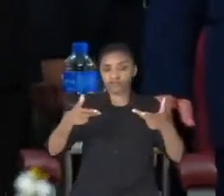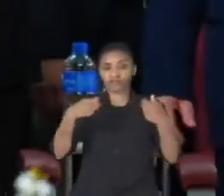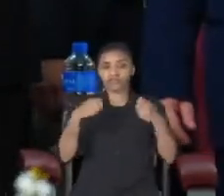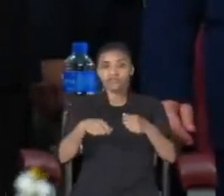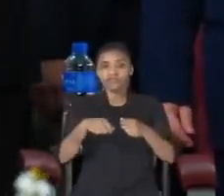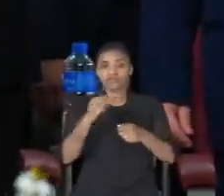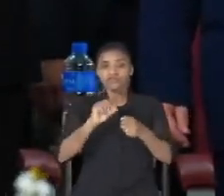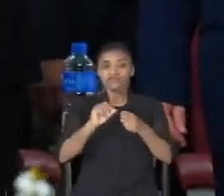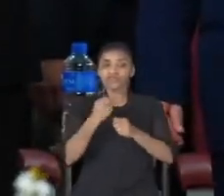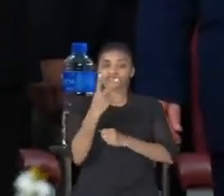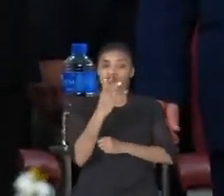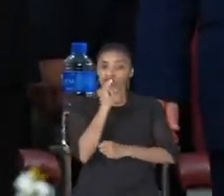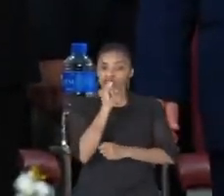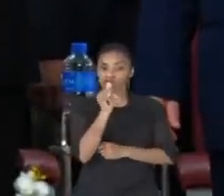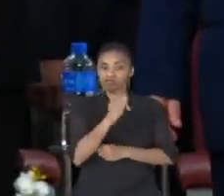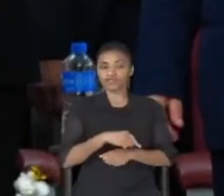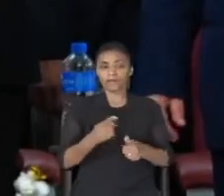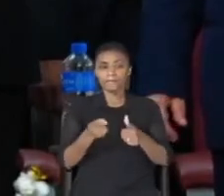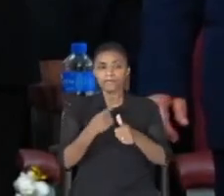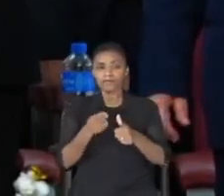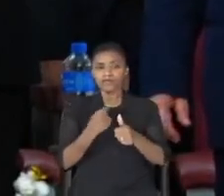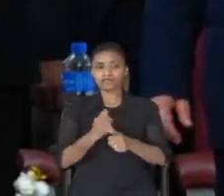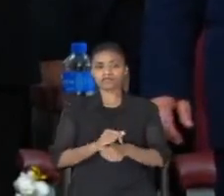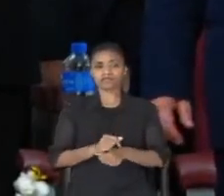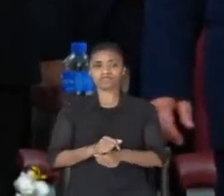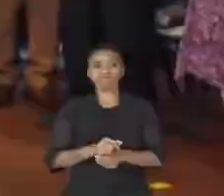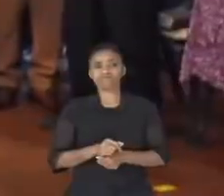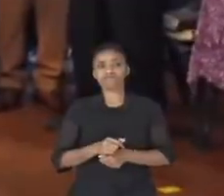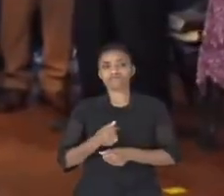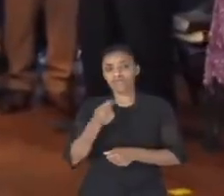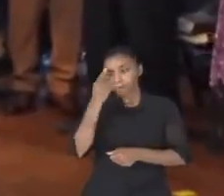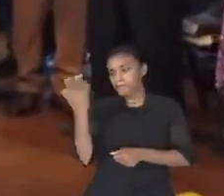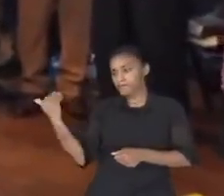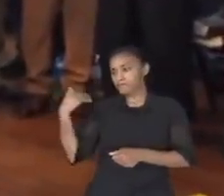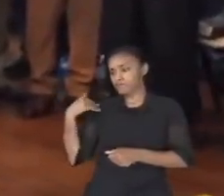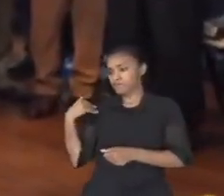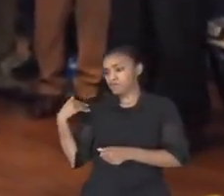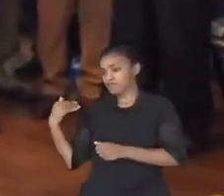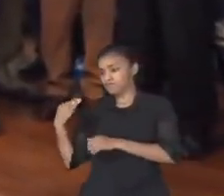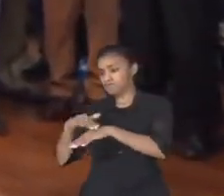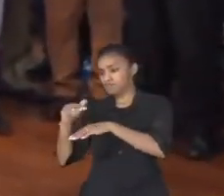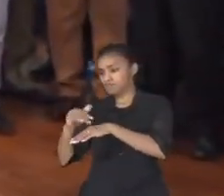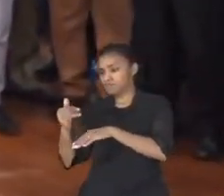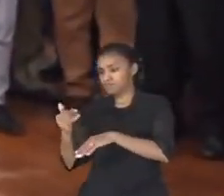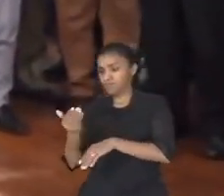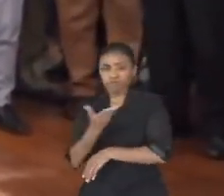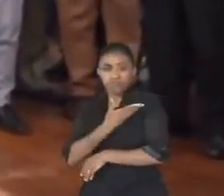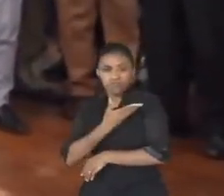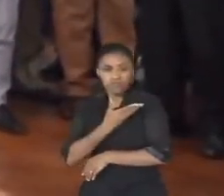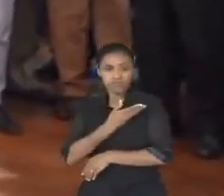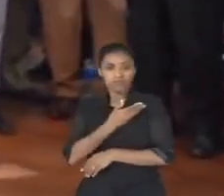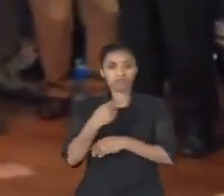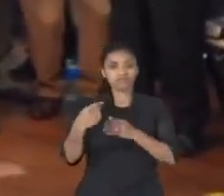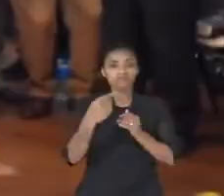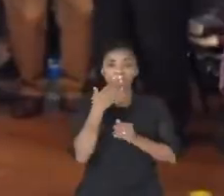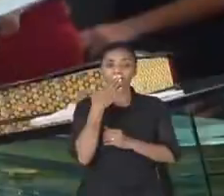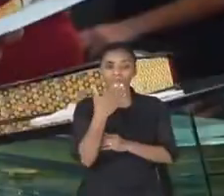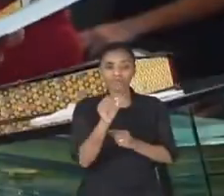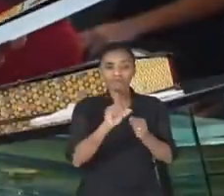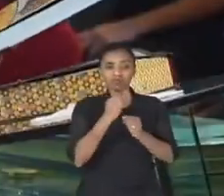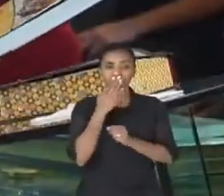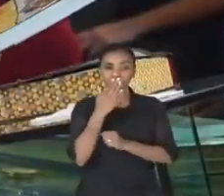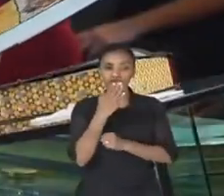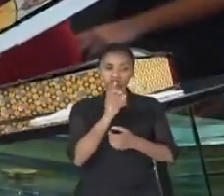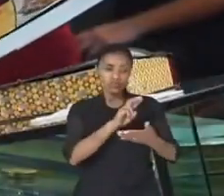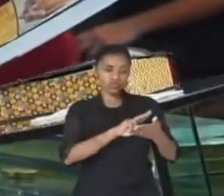anúncios. Primeiro, eu fui procurado ali na sala de recepção por um amigo, e ele me fez um pedido, e quando eu vi o